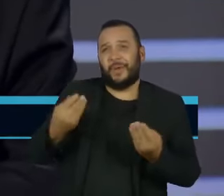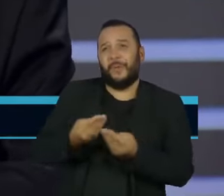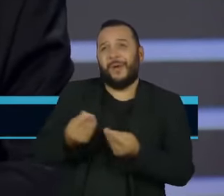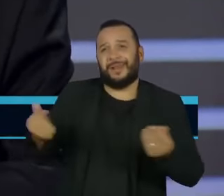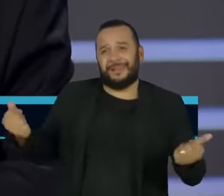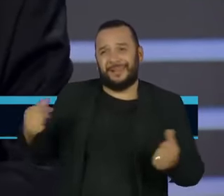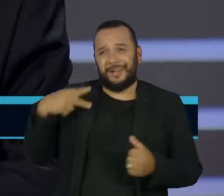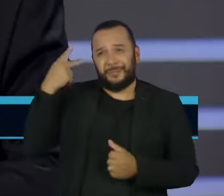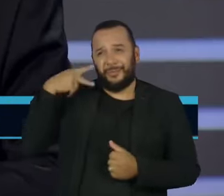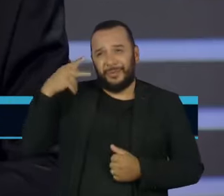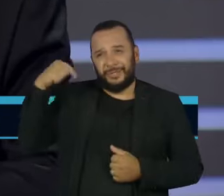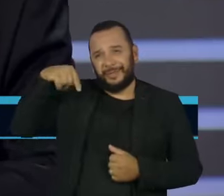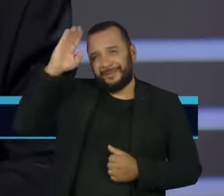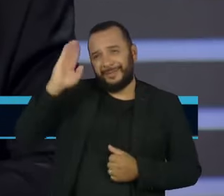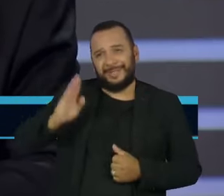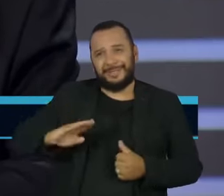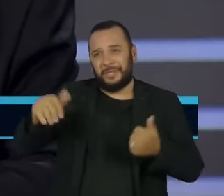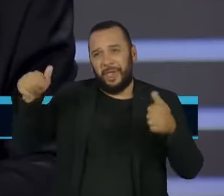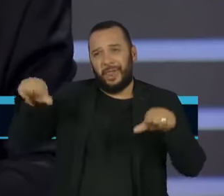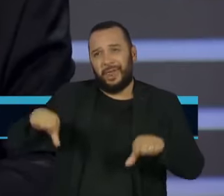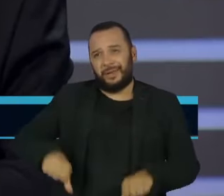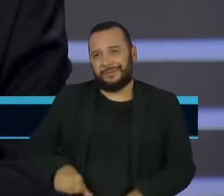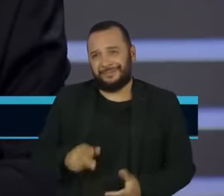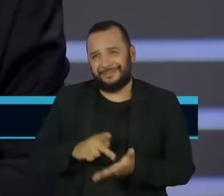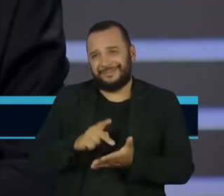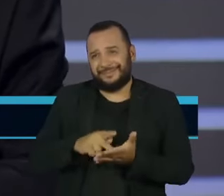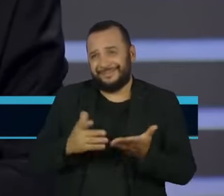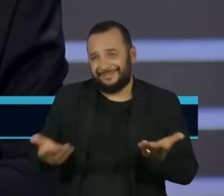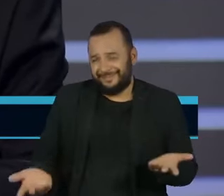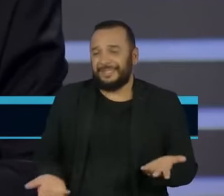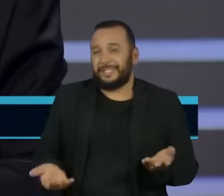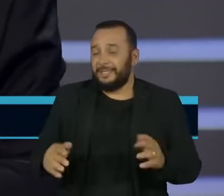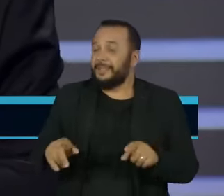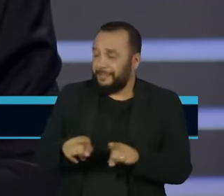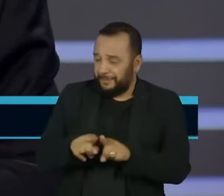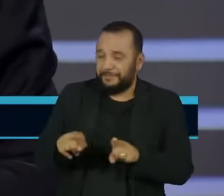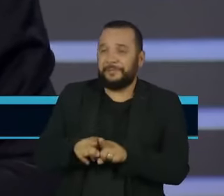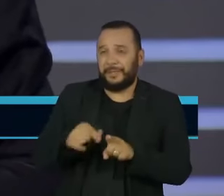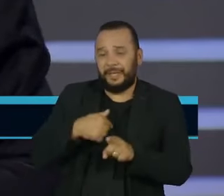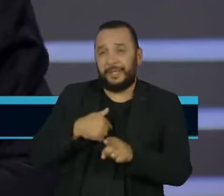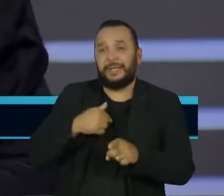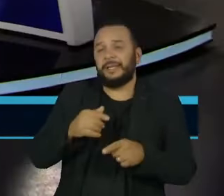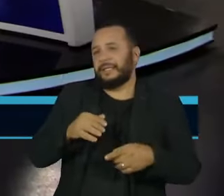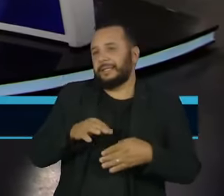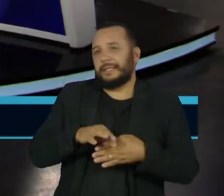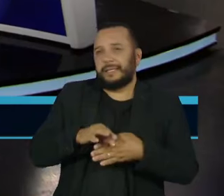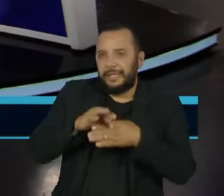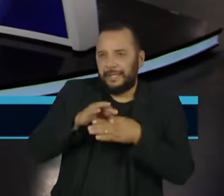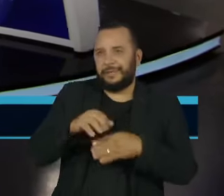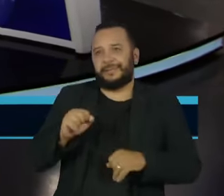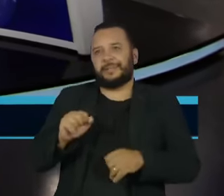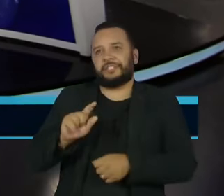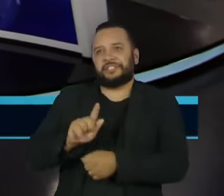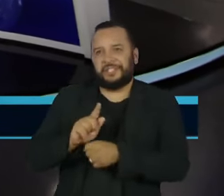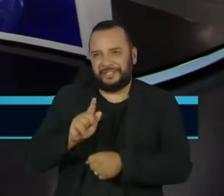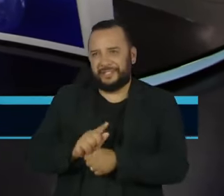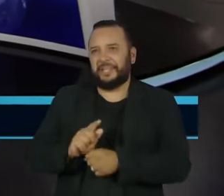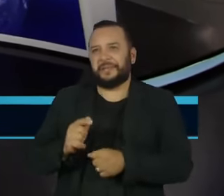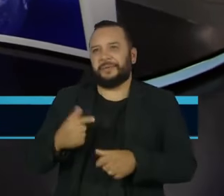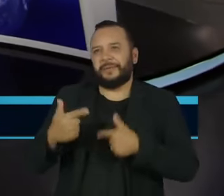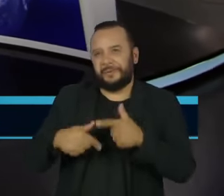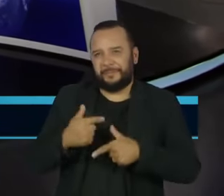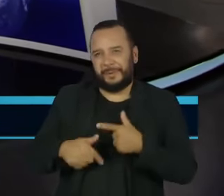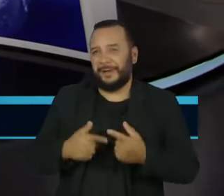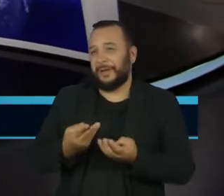Brasil piorou muito né E também a qualidade dos políticos a qualidade do trabalho eu eu